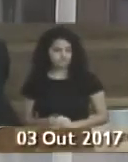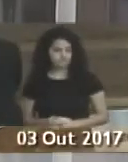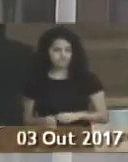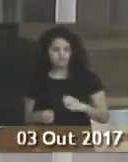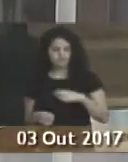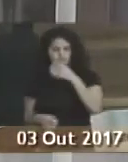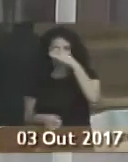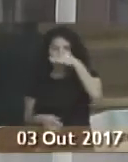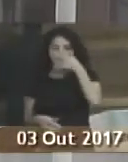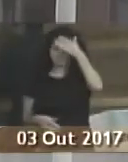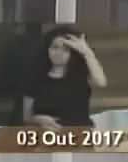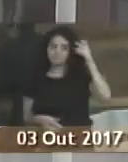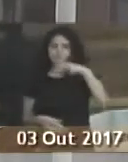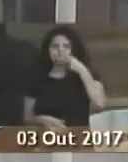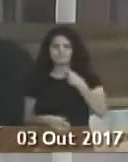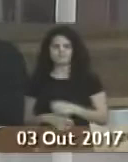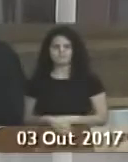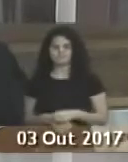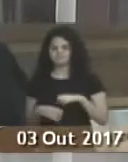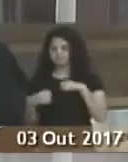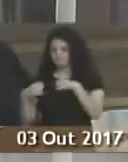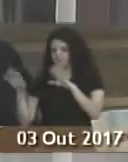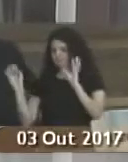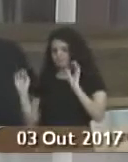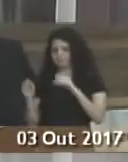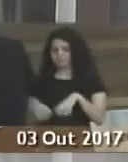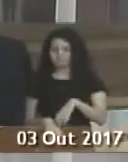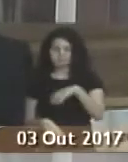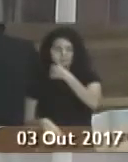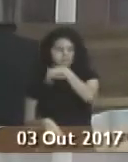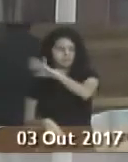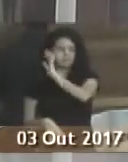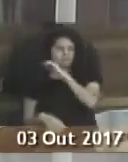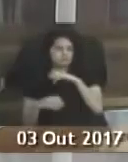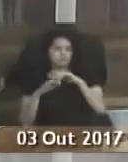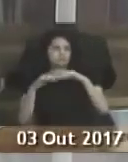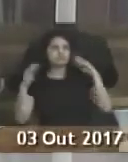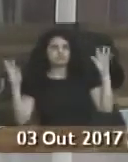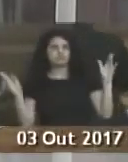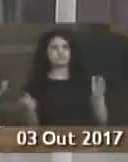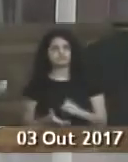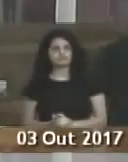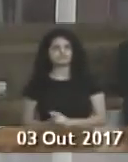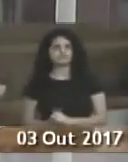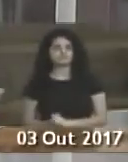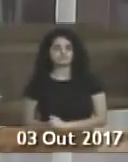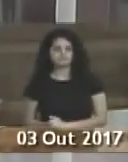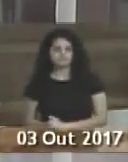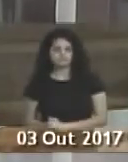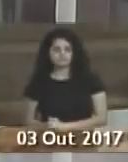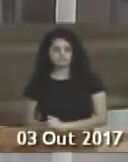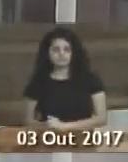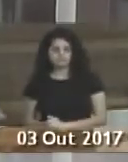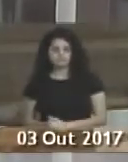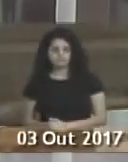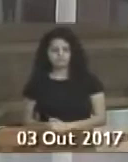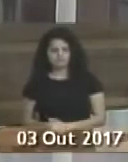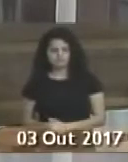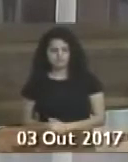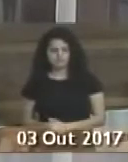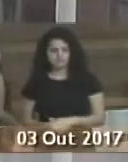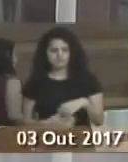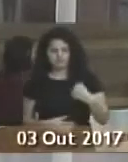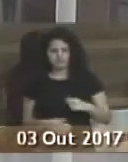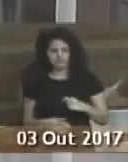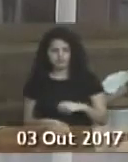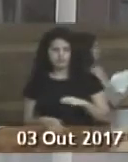assim, ah, não quer saber de Brasféu não, se enganam, prejudica em tudo. Prejudica o emprego e aumenta a